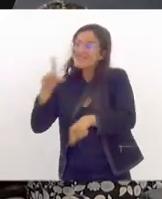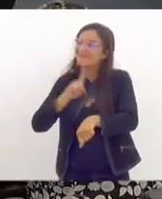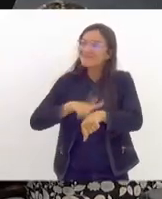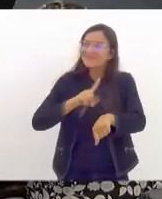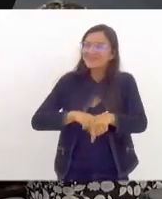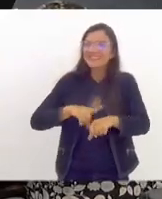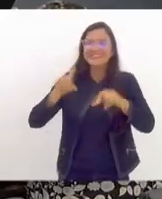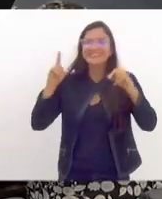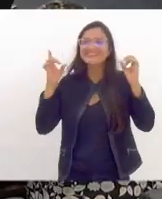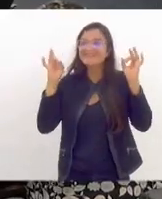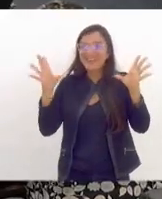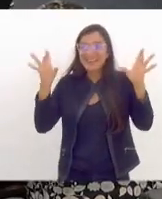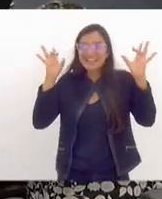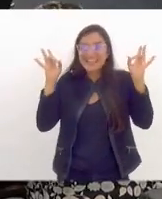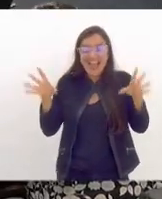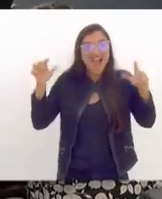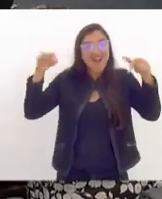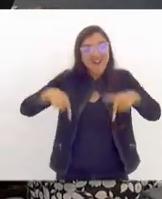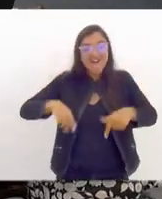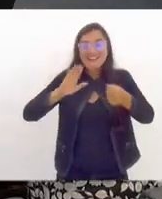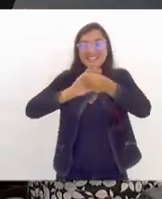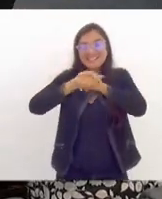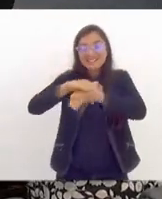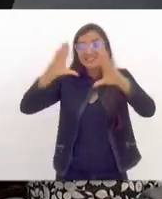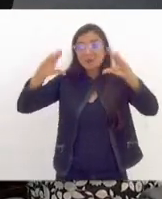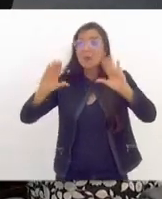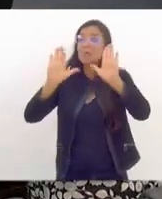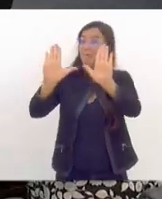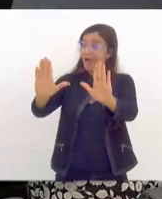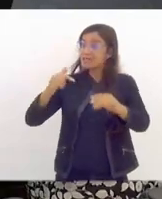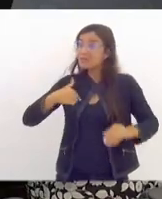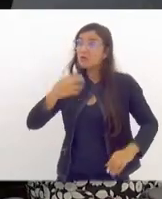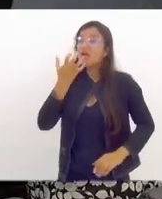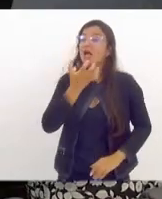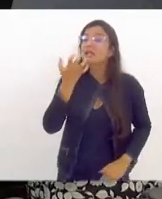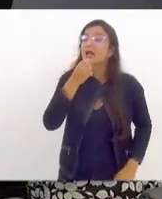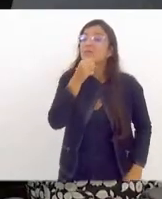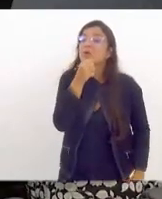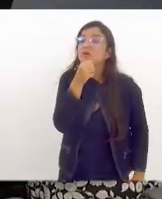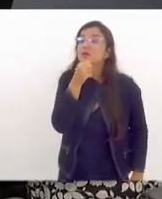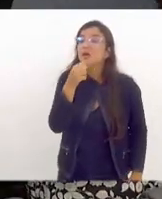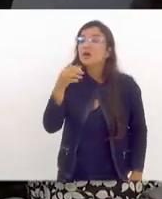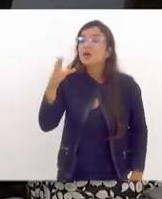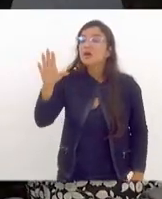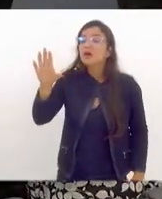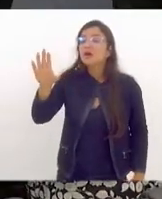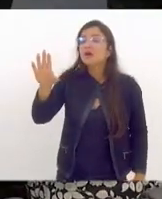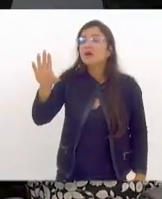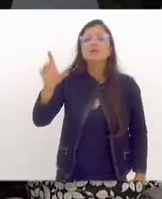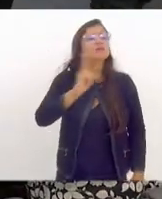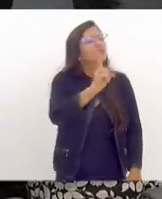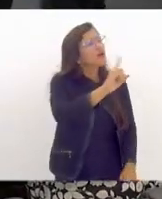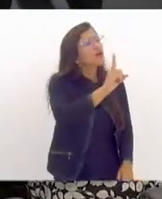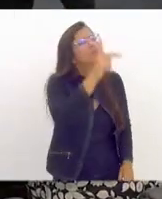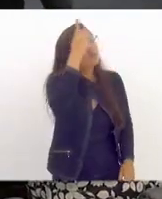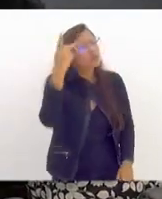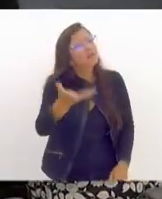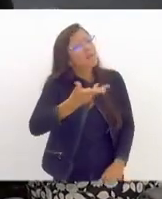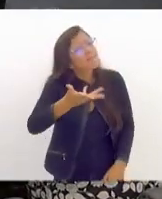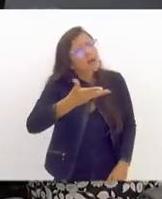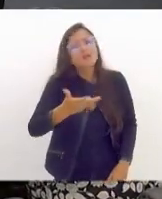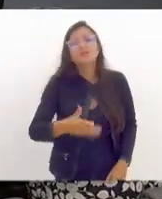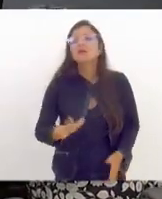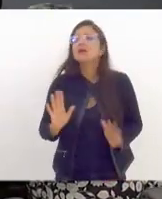mais esperado da noite espera aí que eu vou cantar uma musiquinha agora o pessoal da impaciente